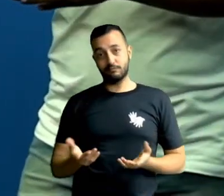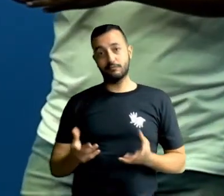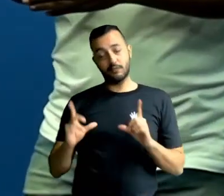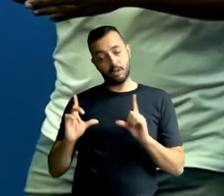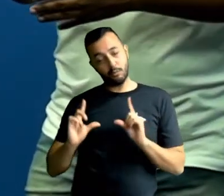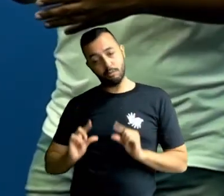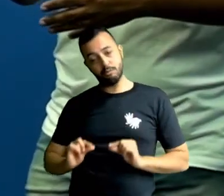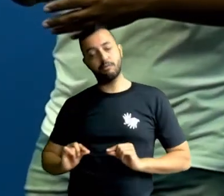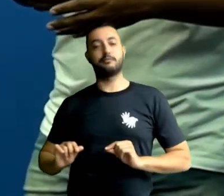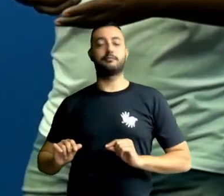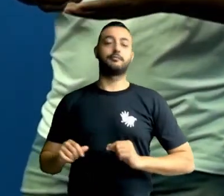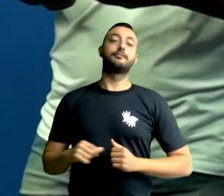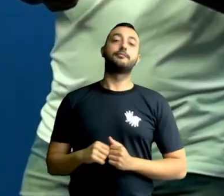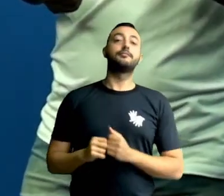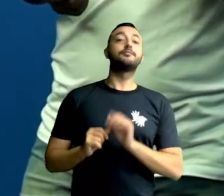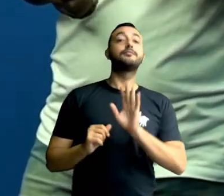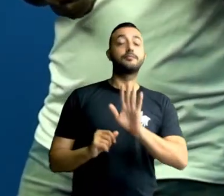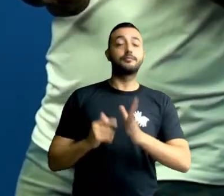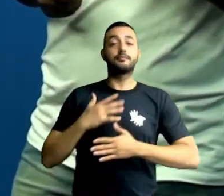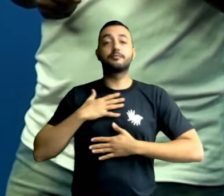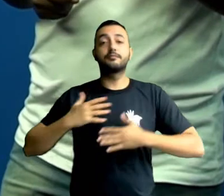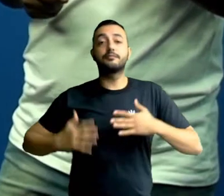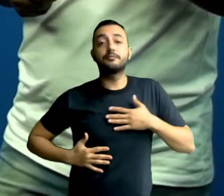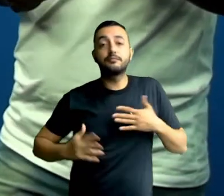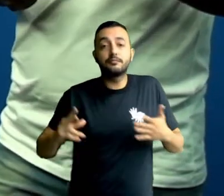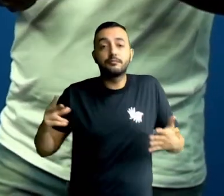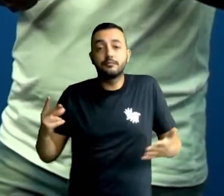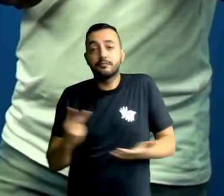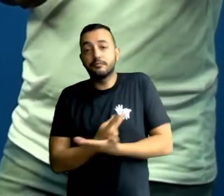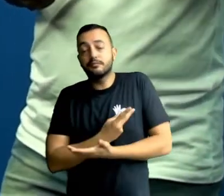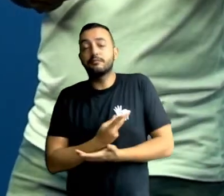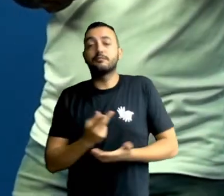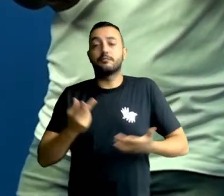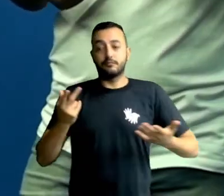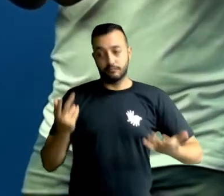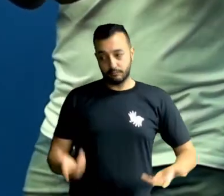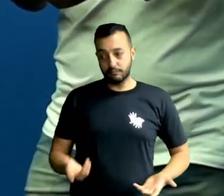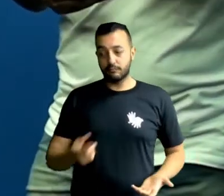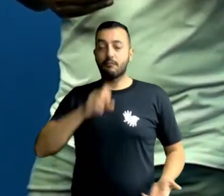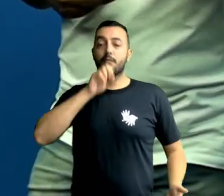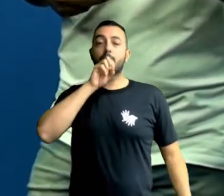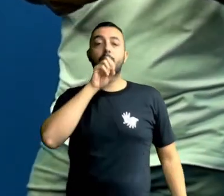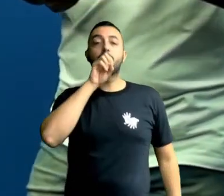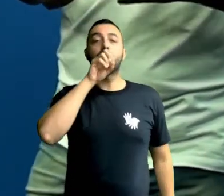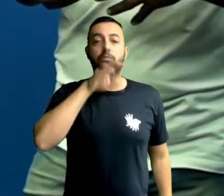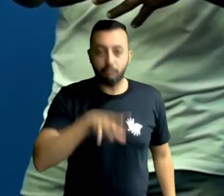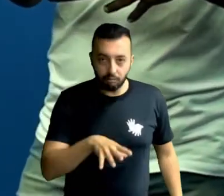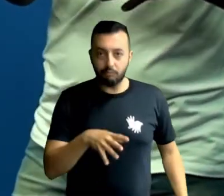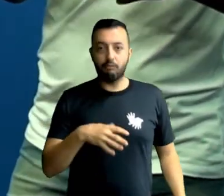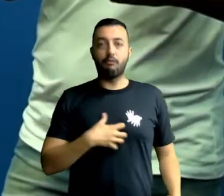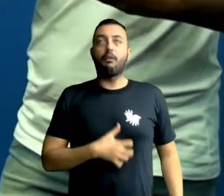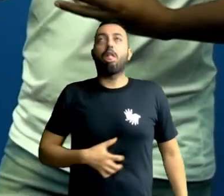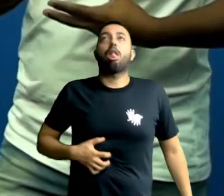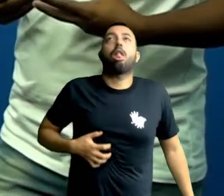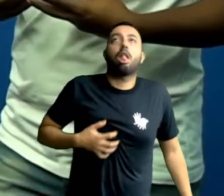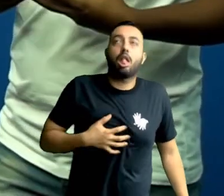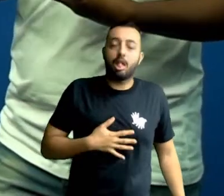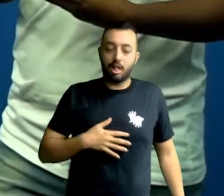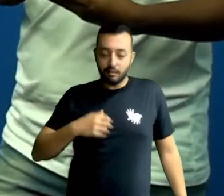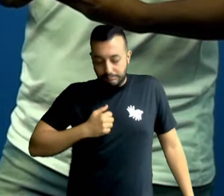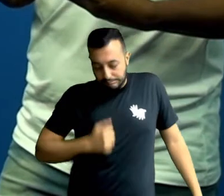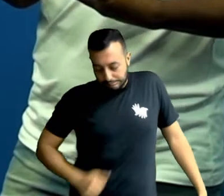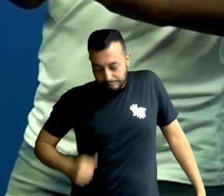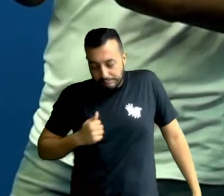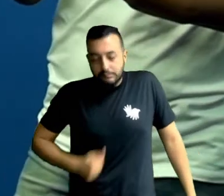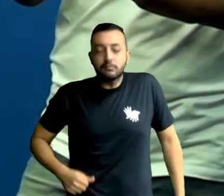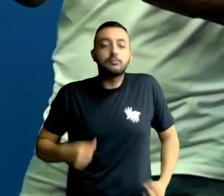esses sintomas. Mas o que o seu corpo reage, o que leva você a vomitar, a sentir essa diarreia,